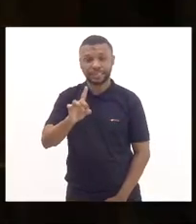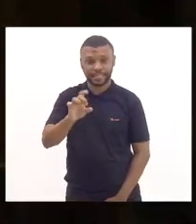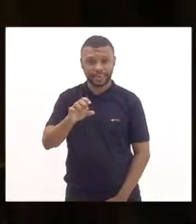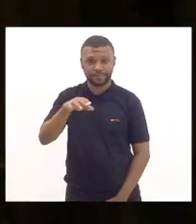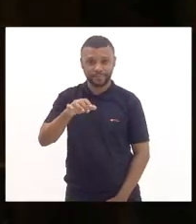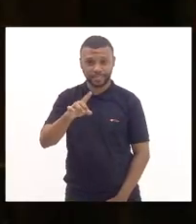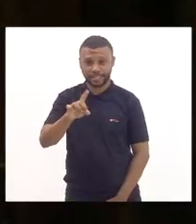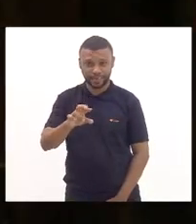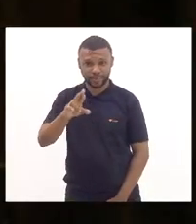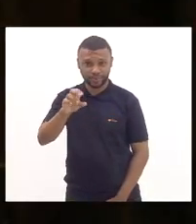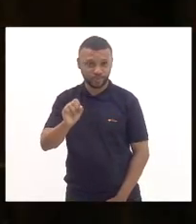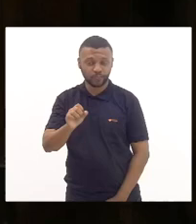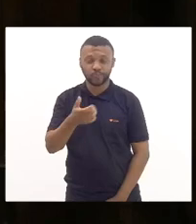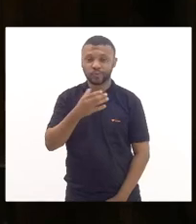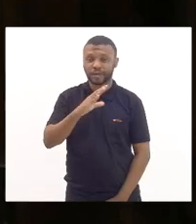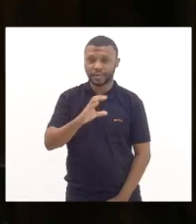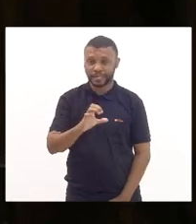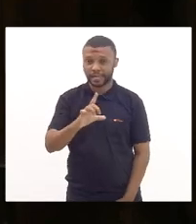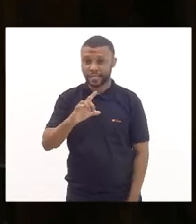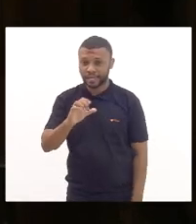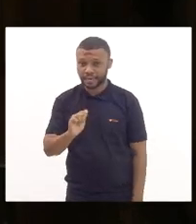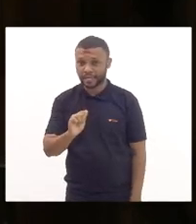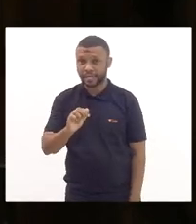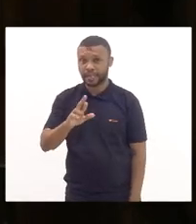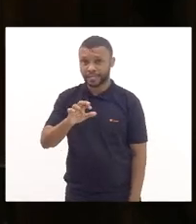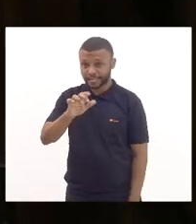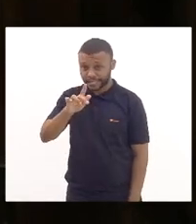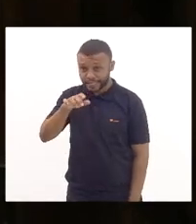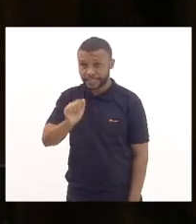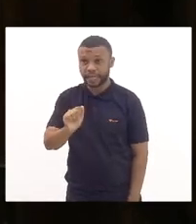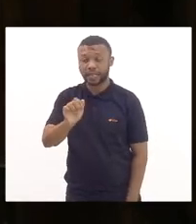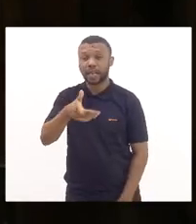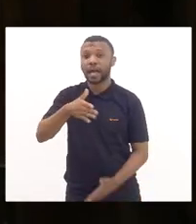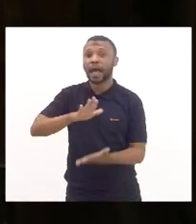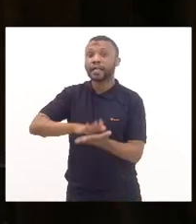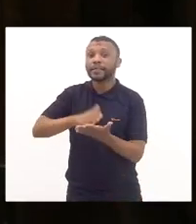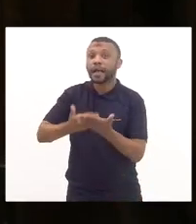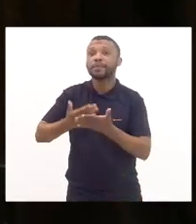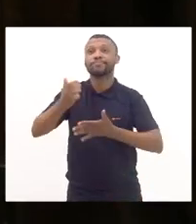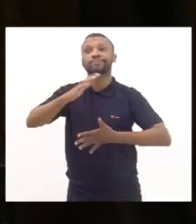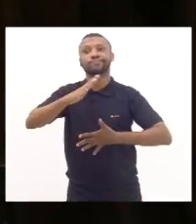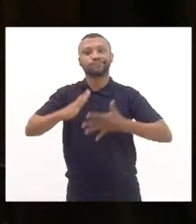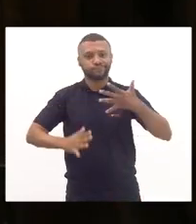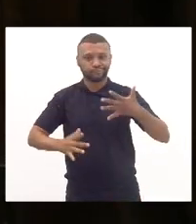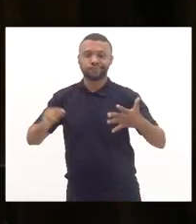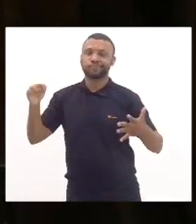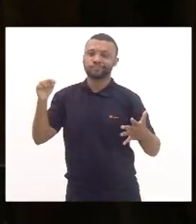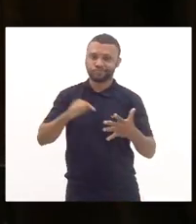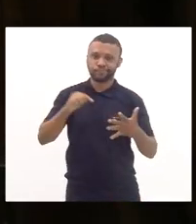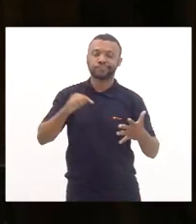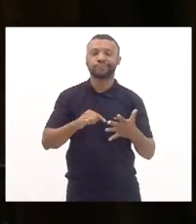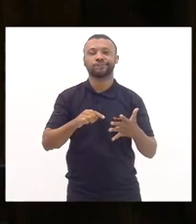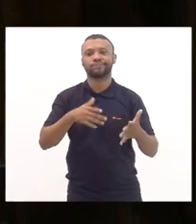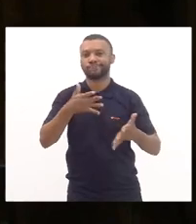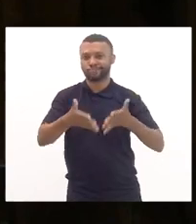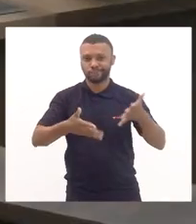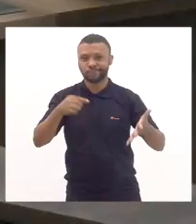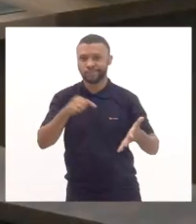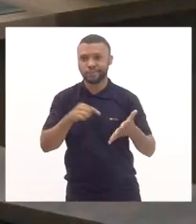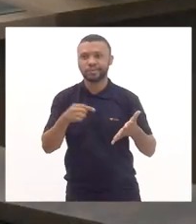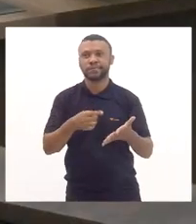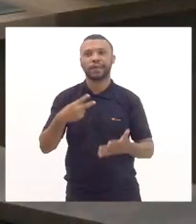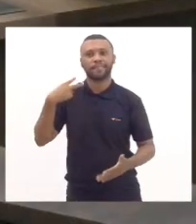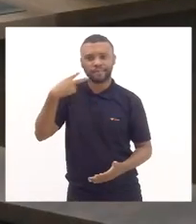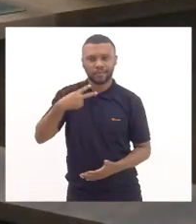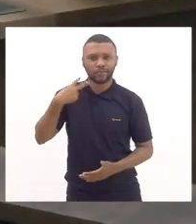Santos, Célia Regina Lopes, que é intérprete de Libras da comissão da vereadora Márcia Matos de Tanguá, Victor